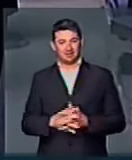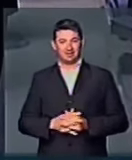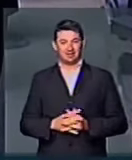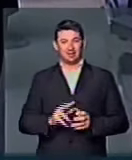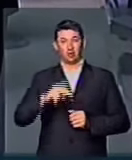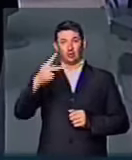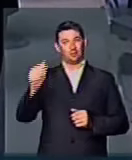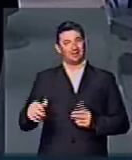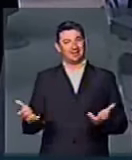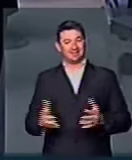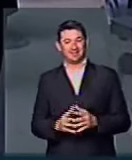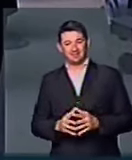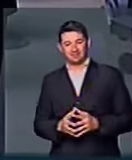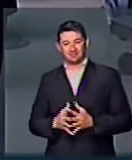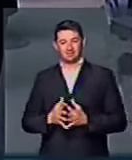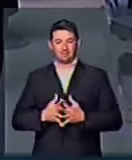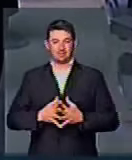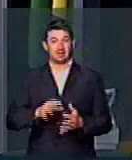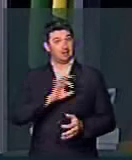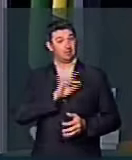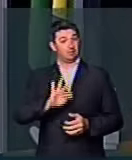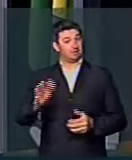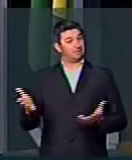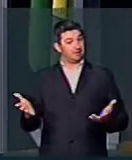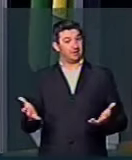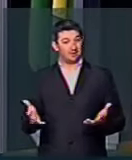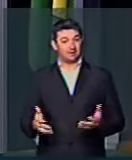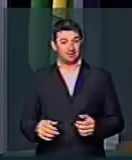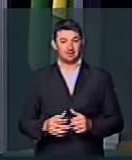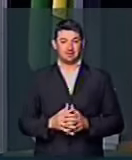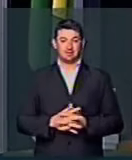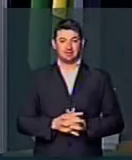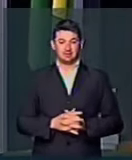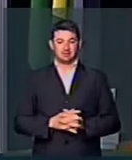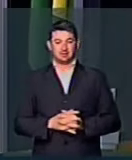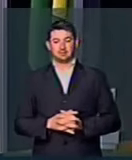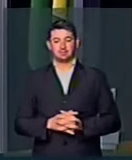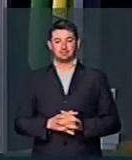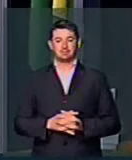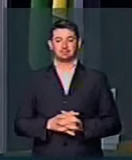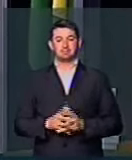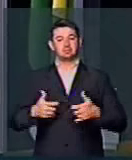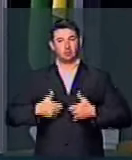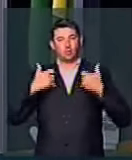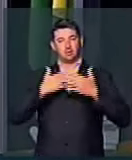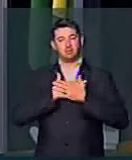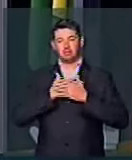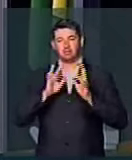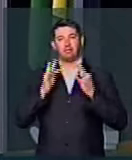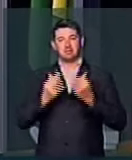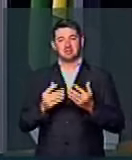Dose dupla. Muito obrigado. Ele é um policial federal também, né? Tem 5 anos na Polícia Federal. Realmente orgulha a minha